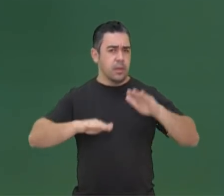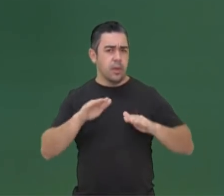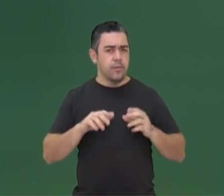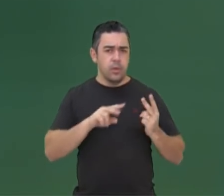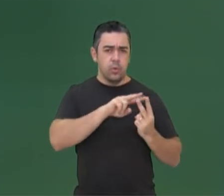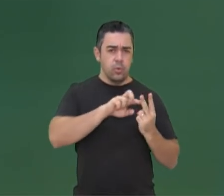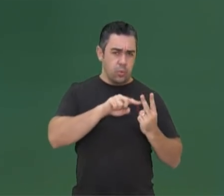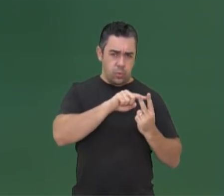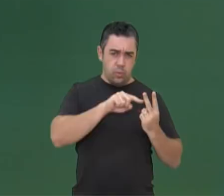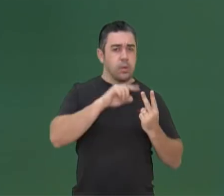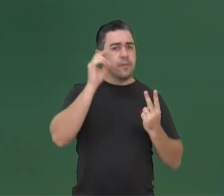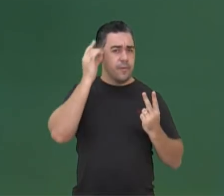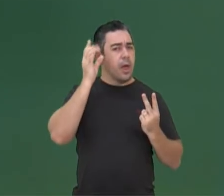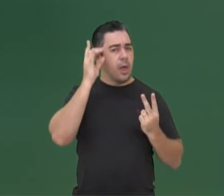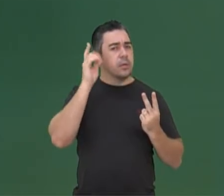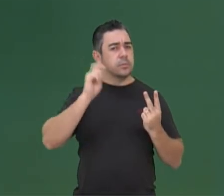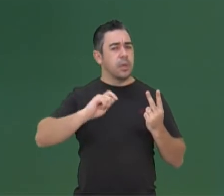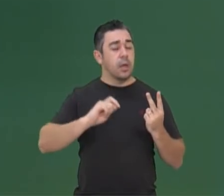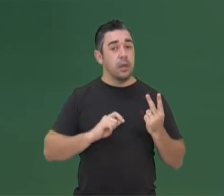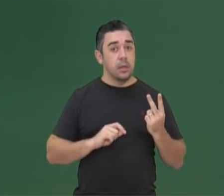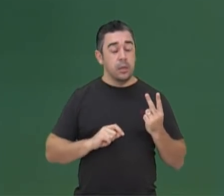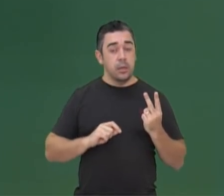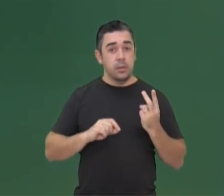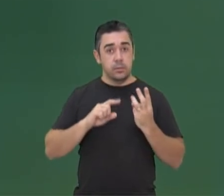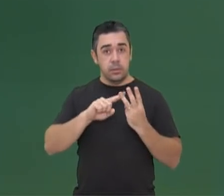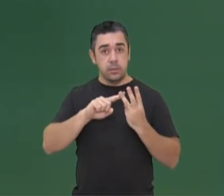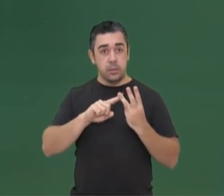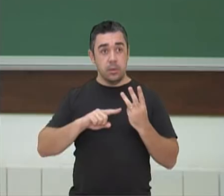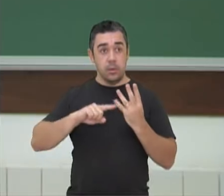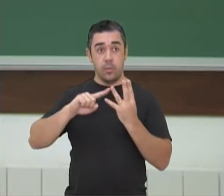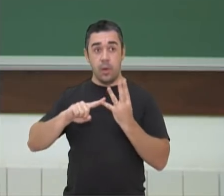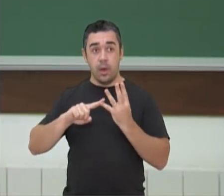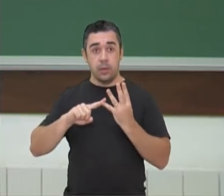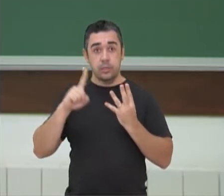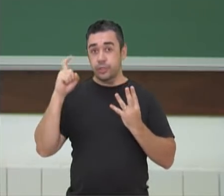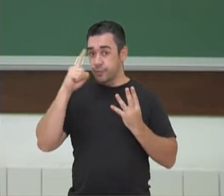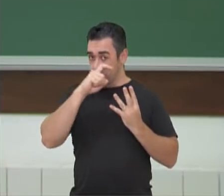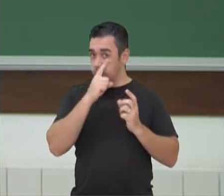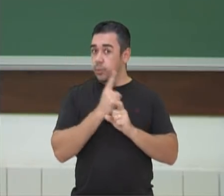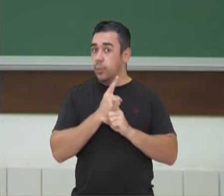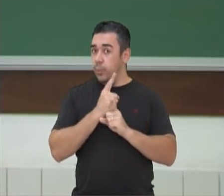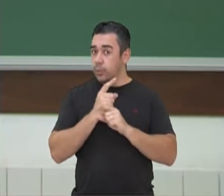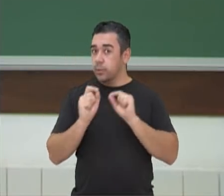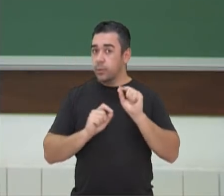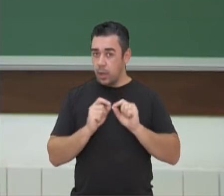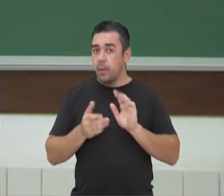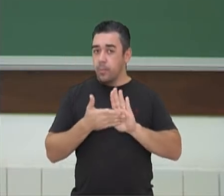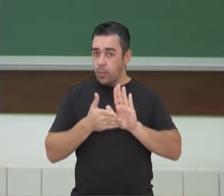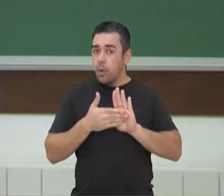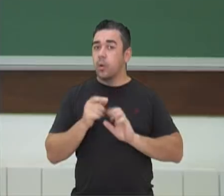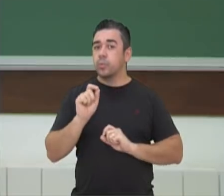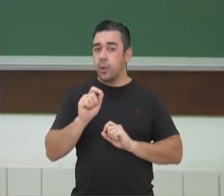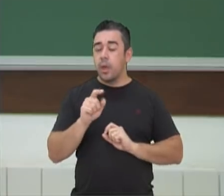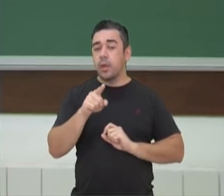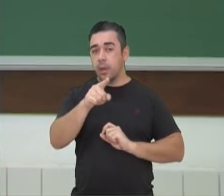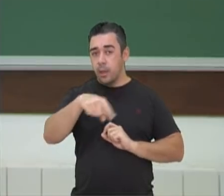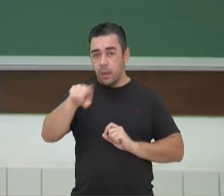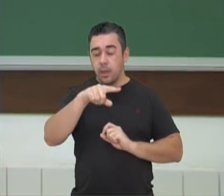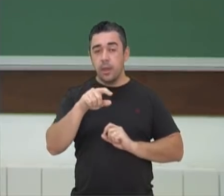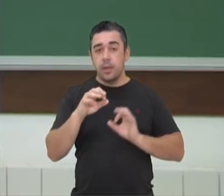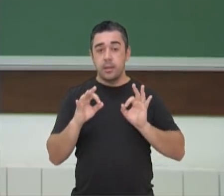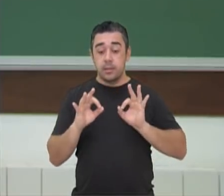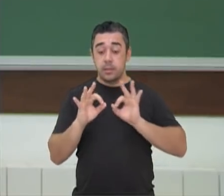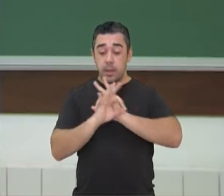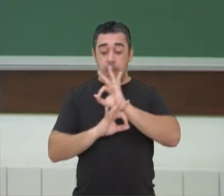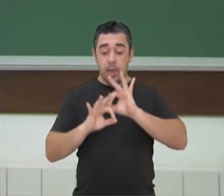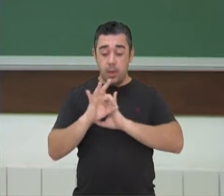duas primeiras eram mais simples. A terceira e a quarta imagem eram mais difíceis. Eu fiz de propósito. Duas células